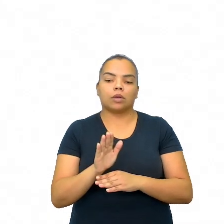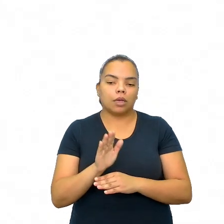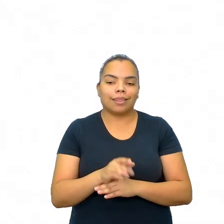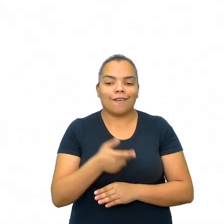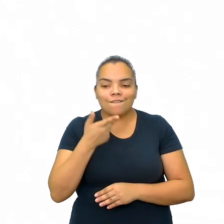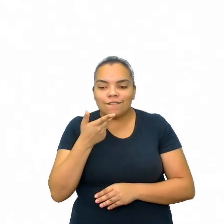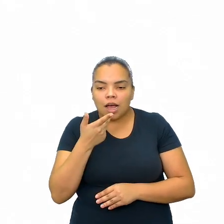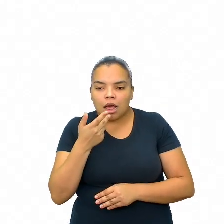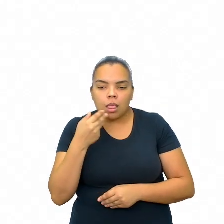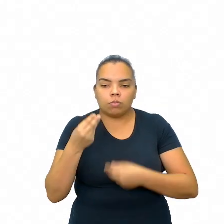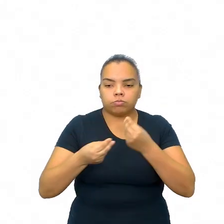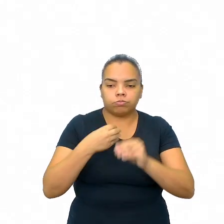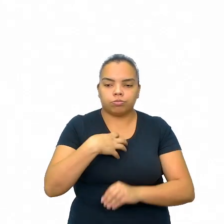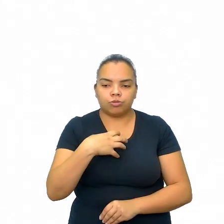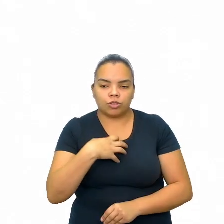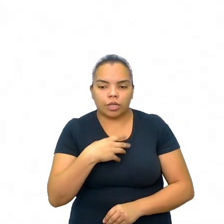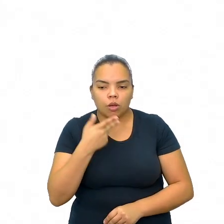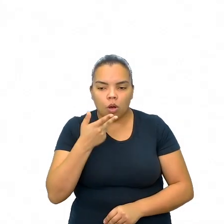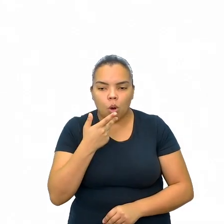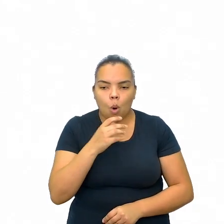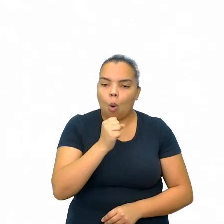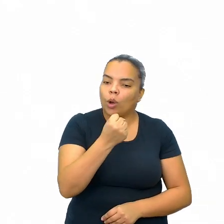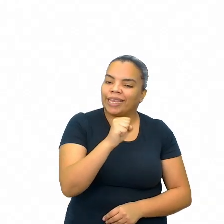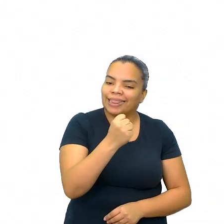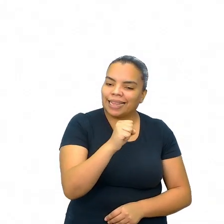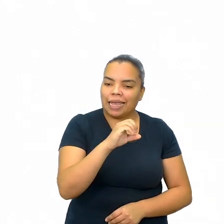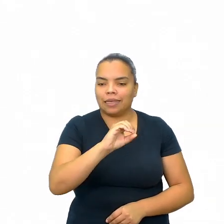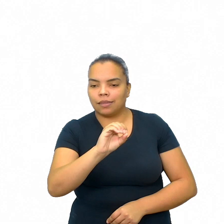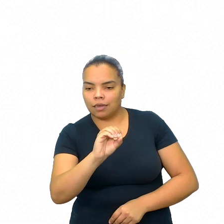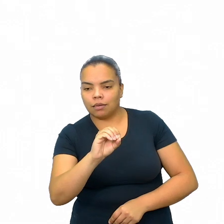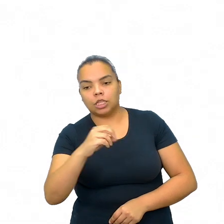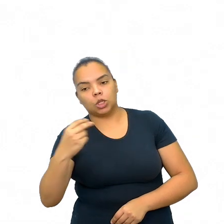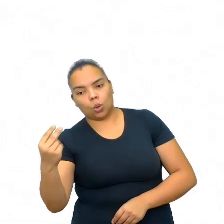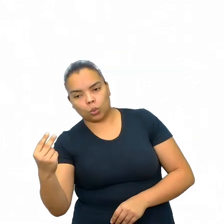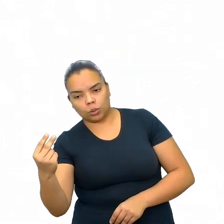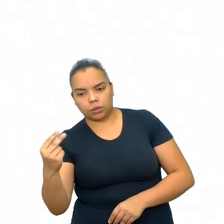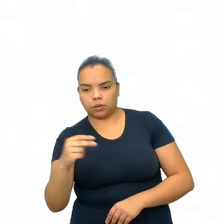para representá-lo, 80 e o 2.